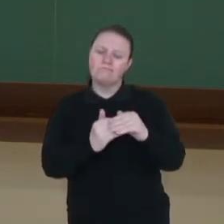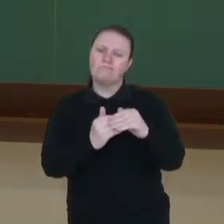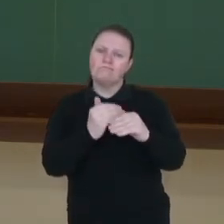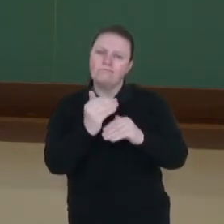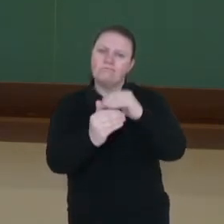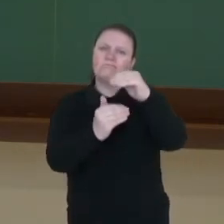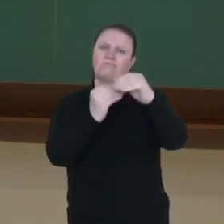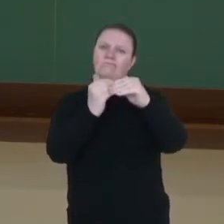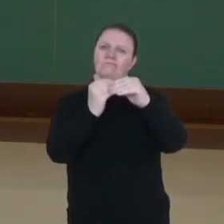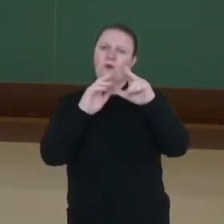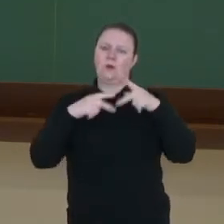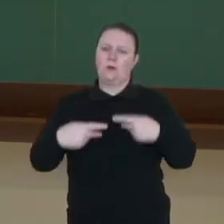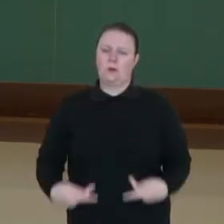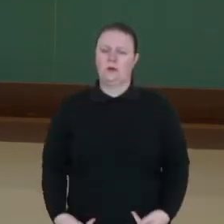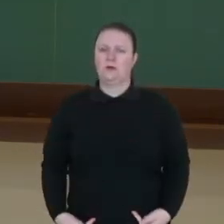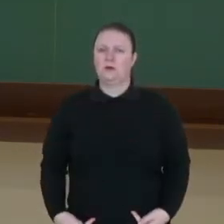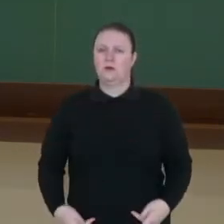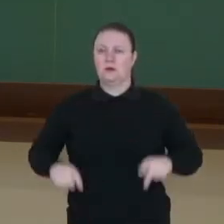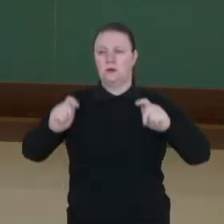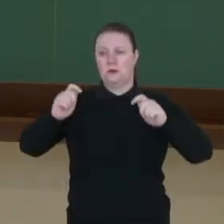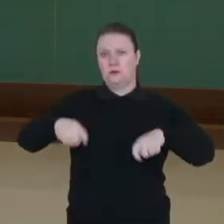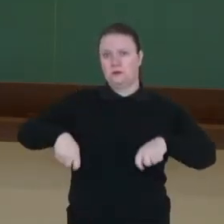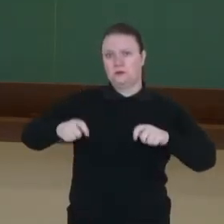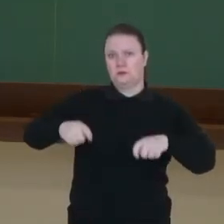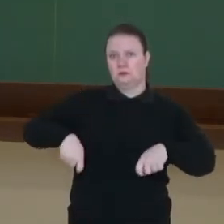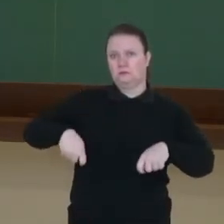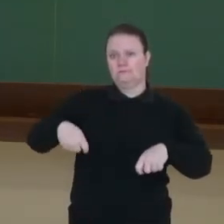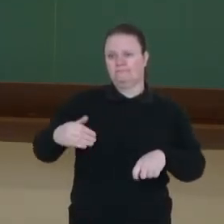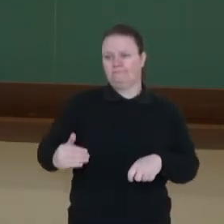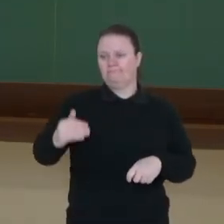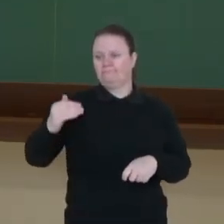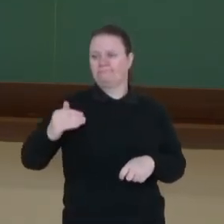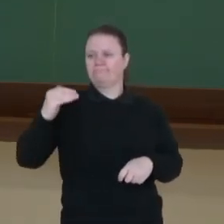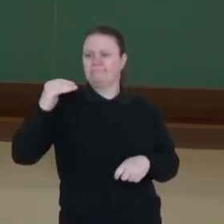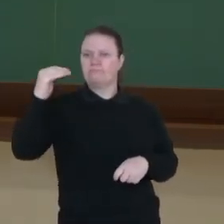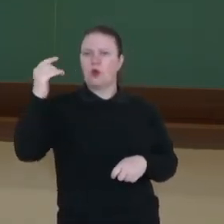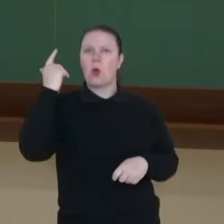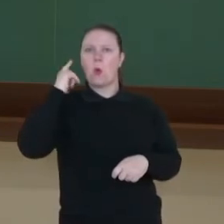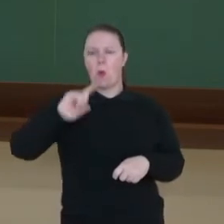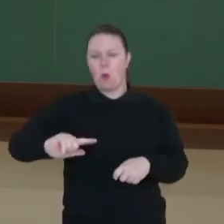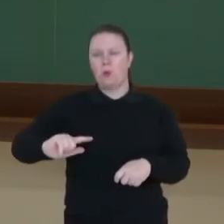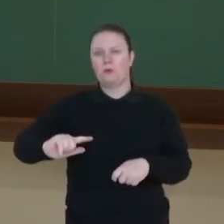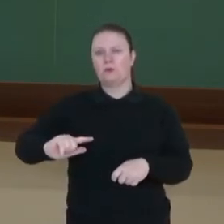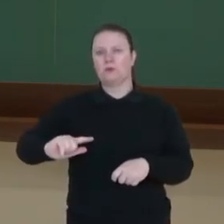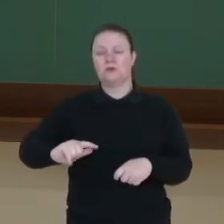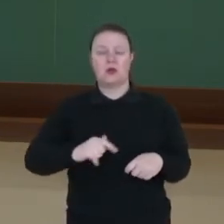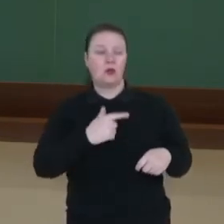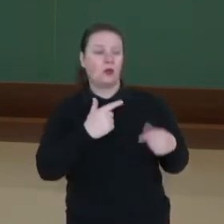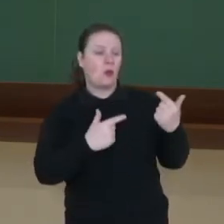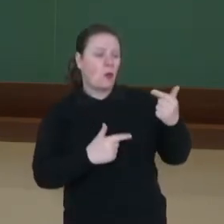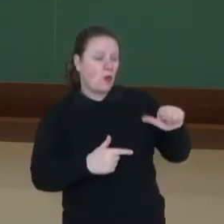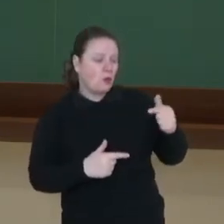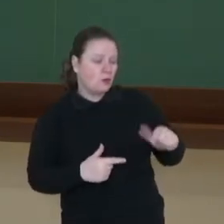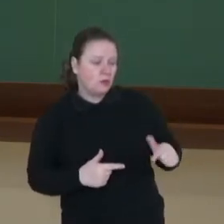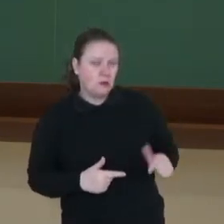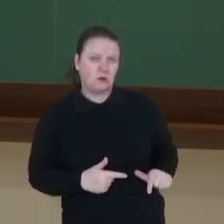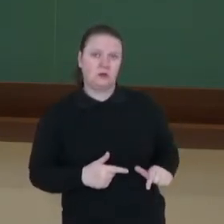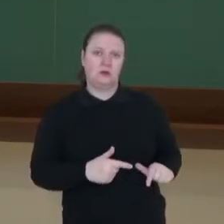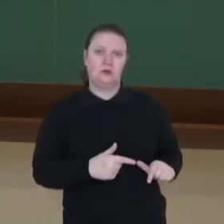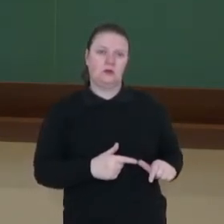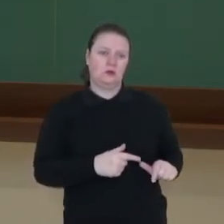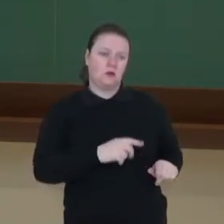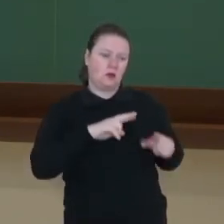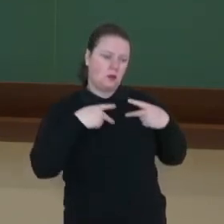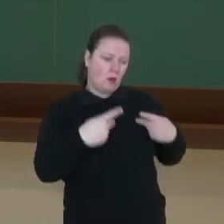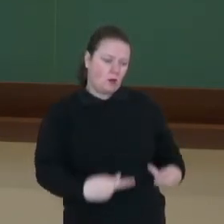evolução da humanidade, conseguiram evoluir, chegar à civilização. E algumas outras, né, raças humanas,